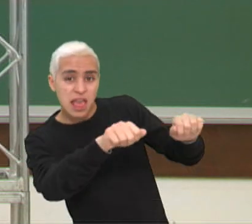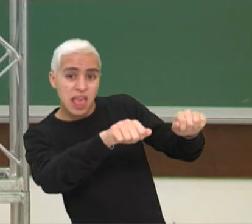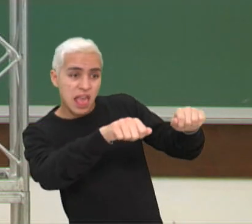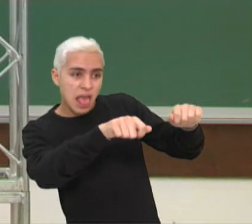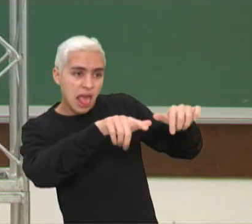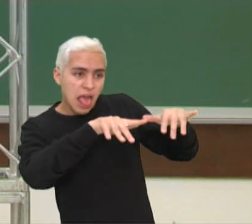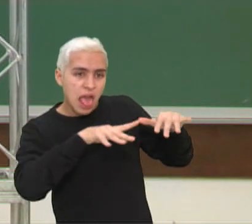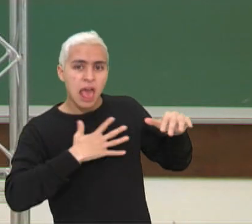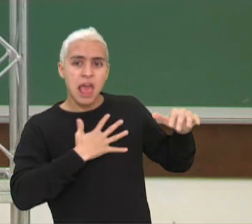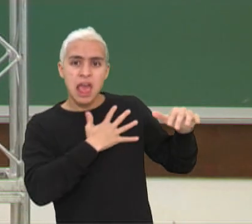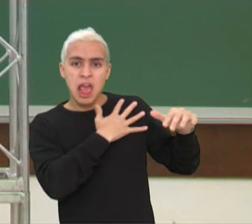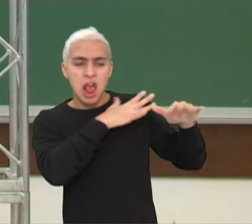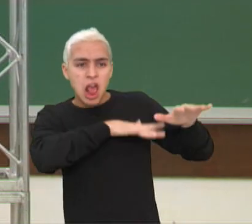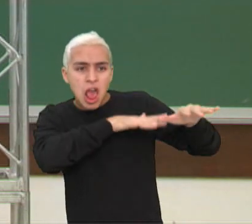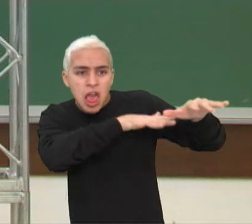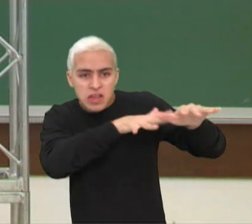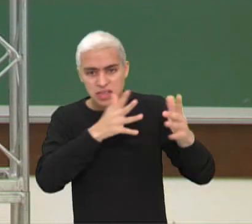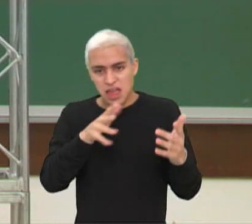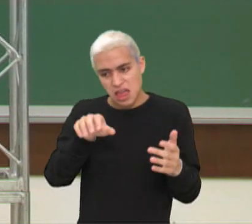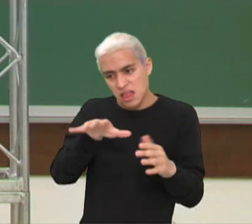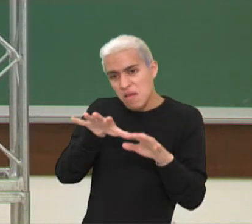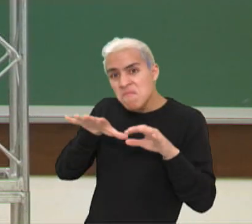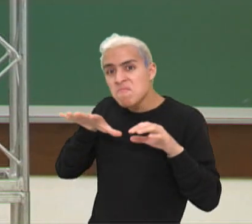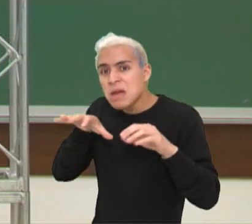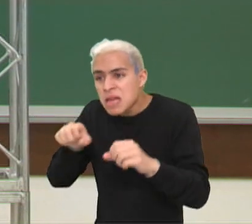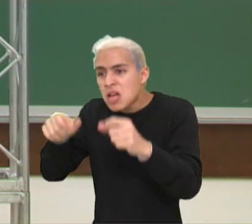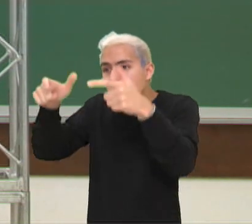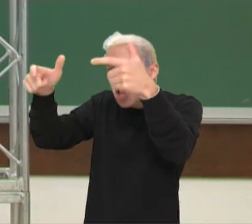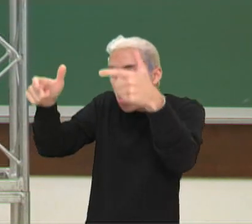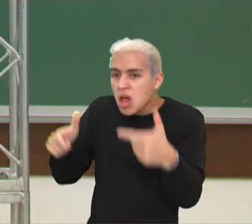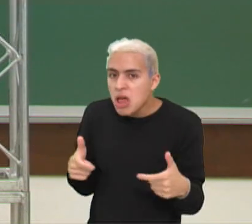uma cidade, invadir um reino. Então, eles tinham todo